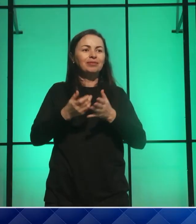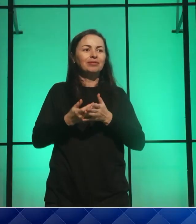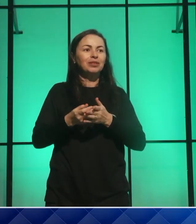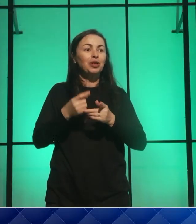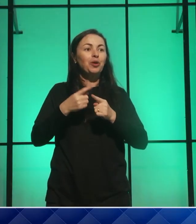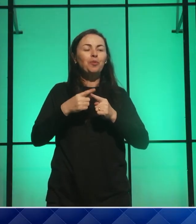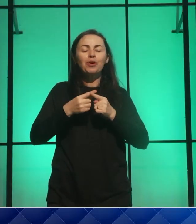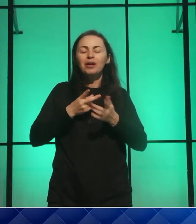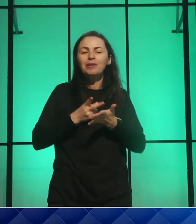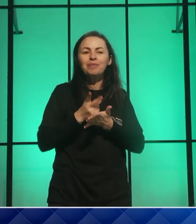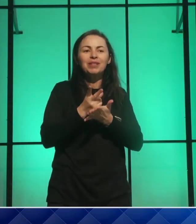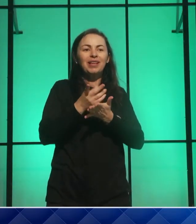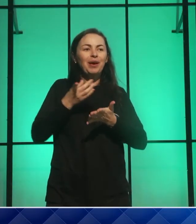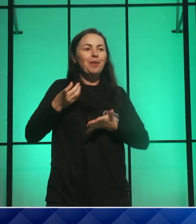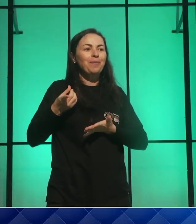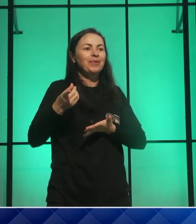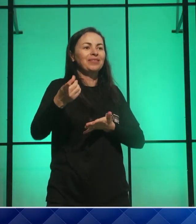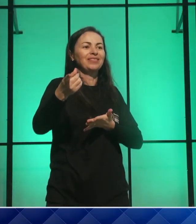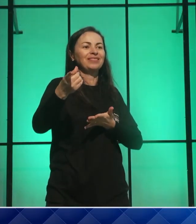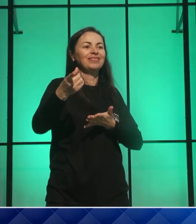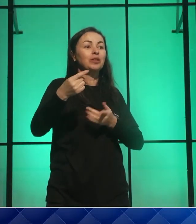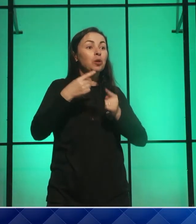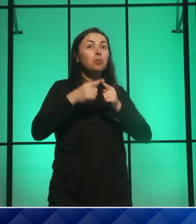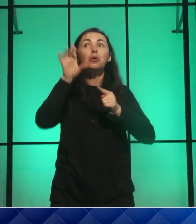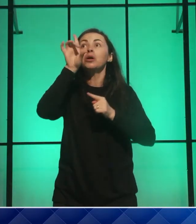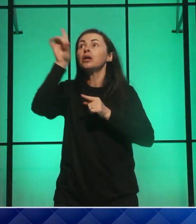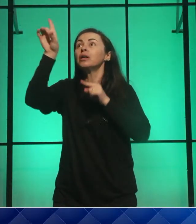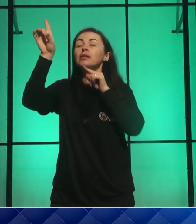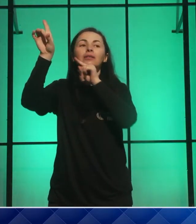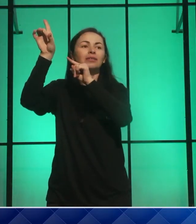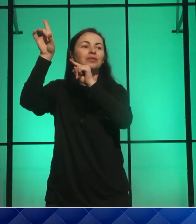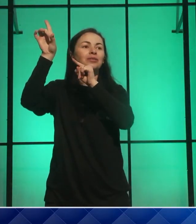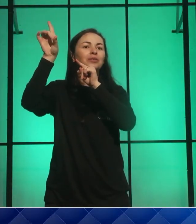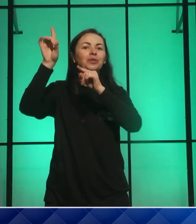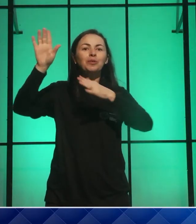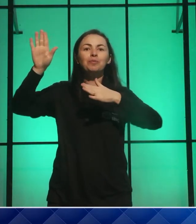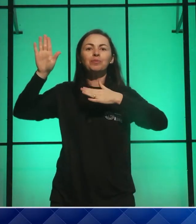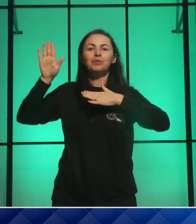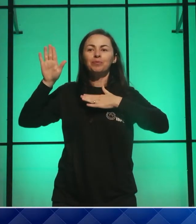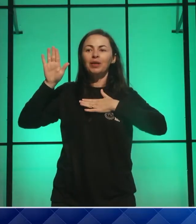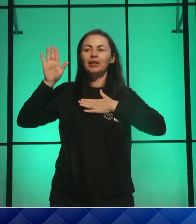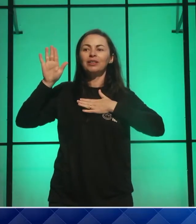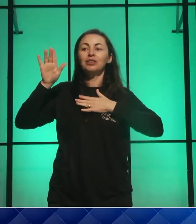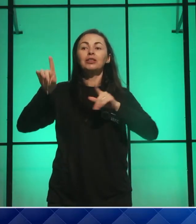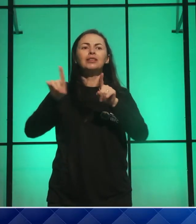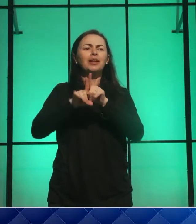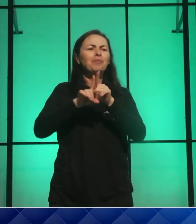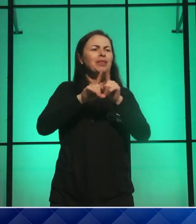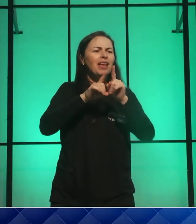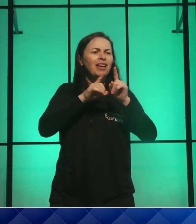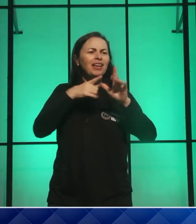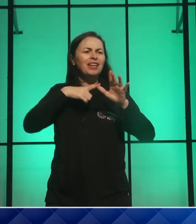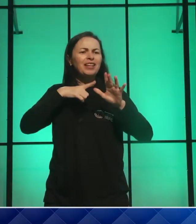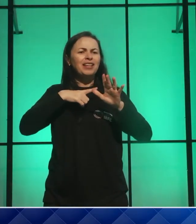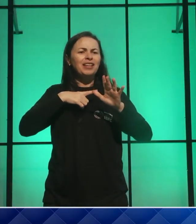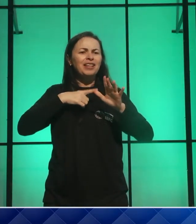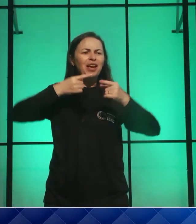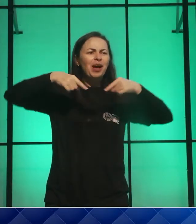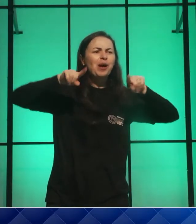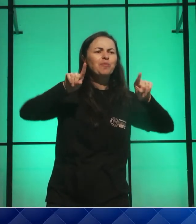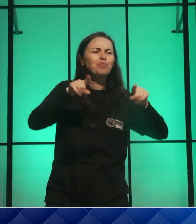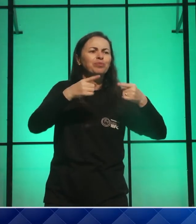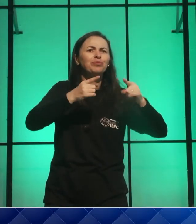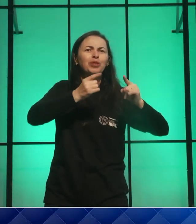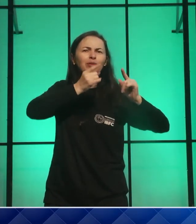para sempre comigo. Ele promete que um dia a trombeta de Deus vai